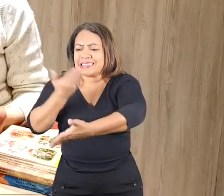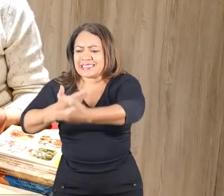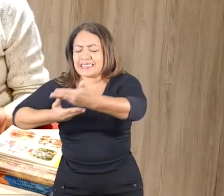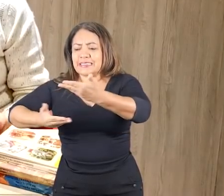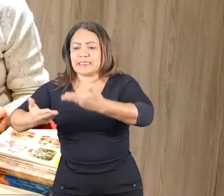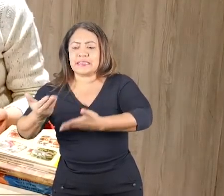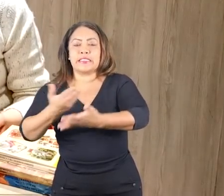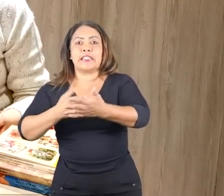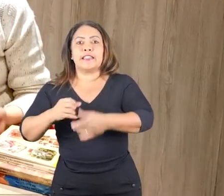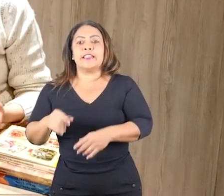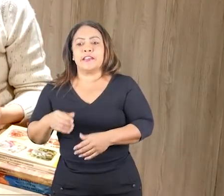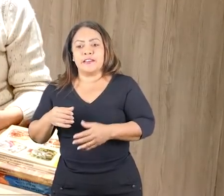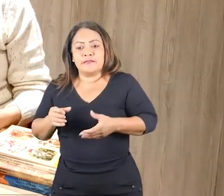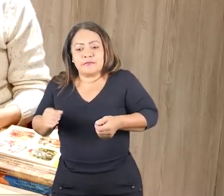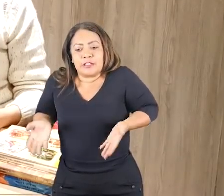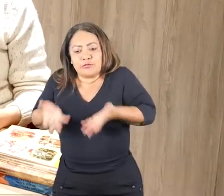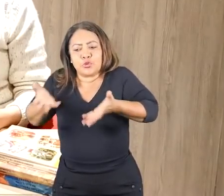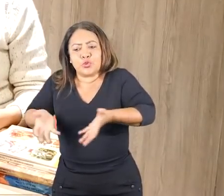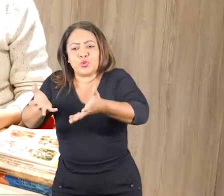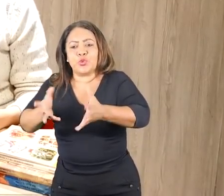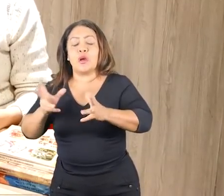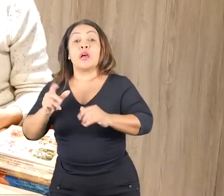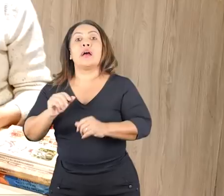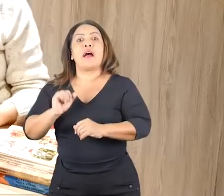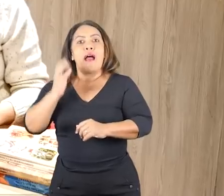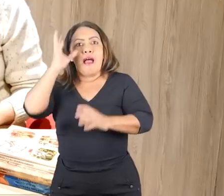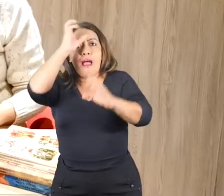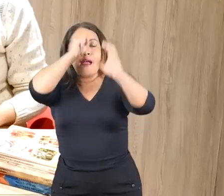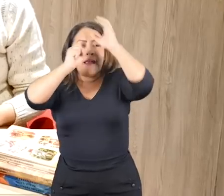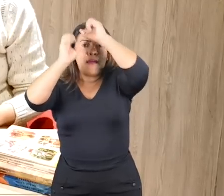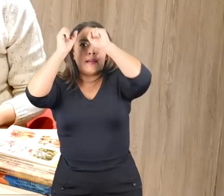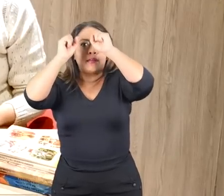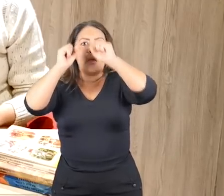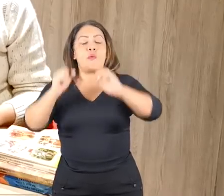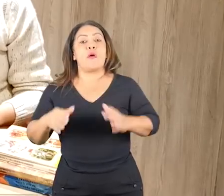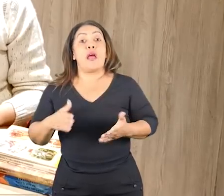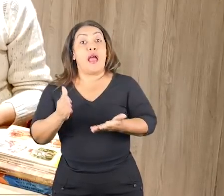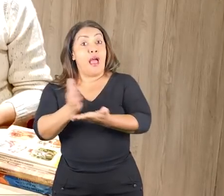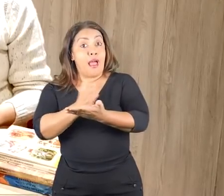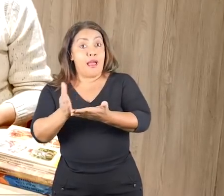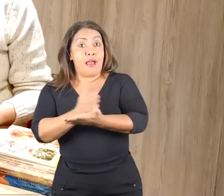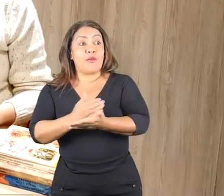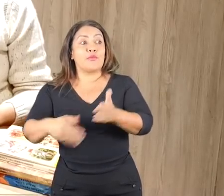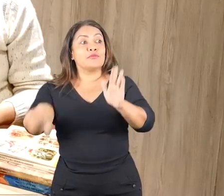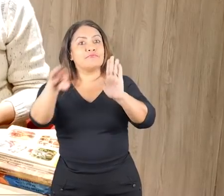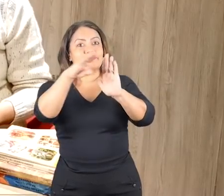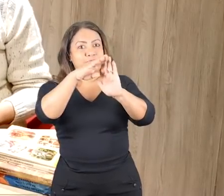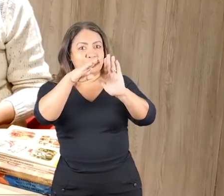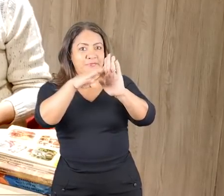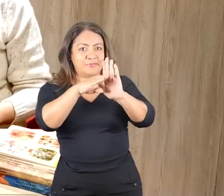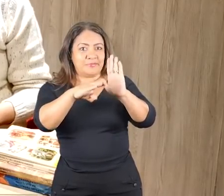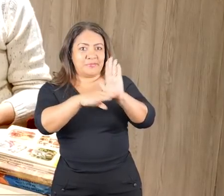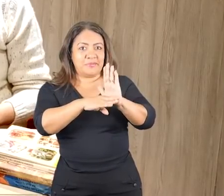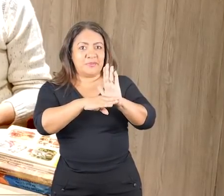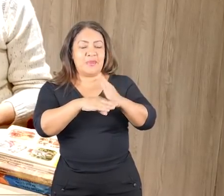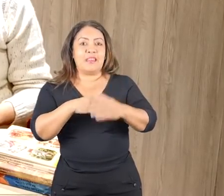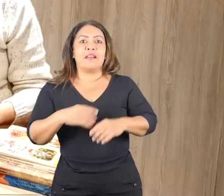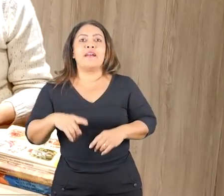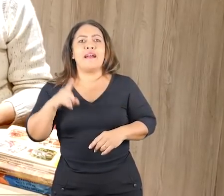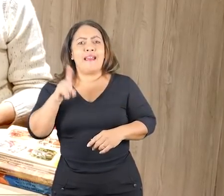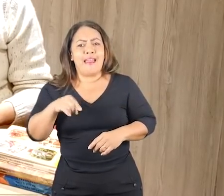esse isolamento social. Então, alguns princípios são extremamente importantes